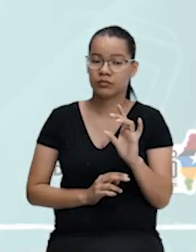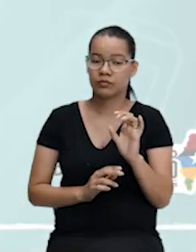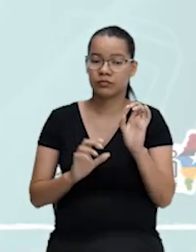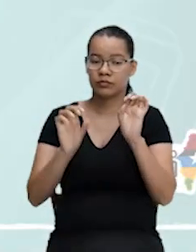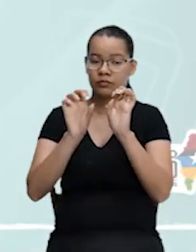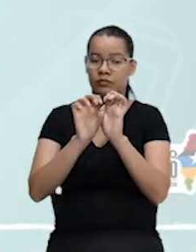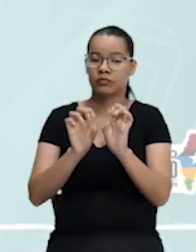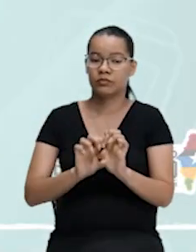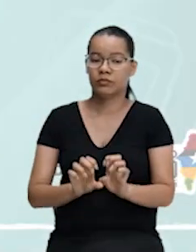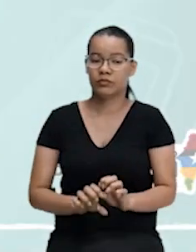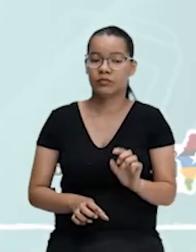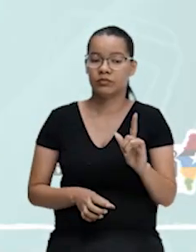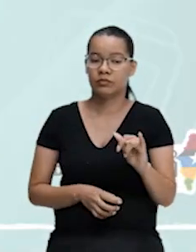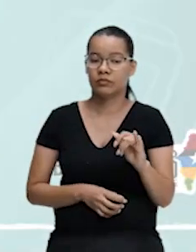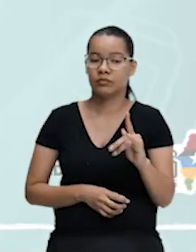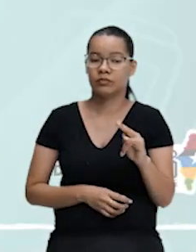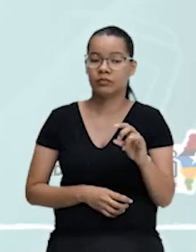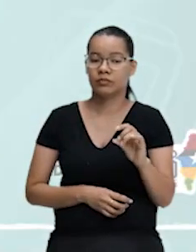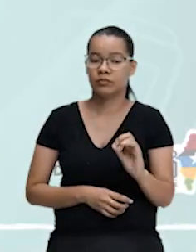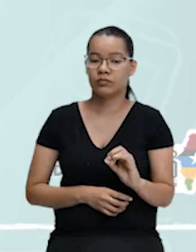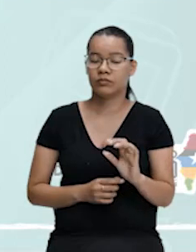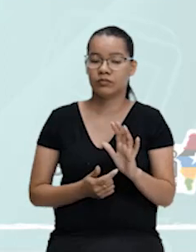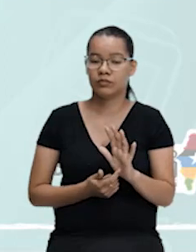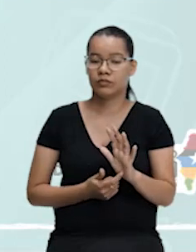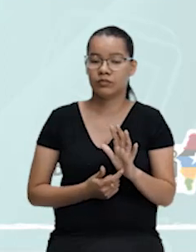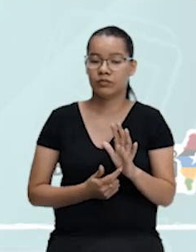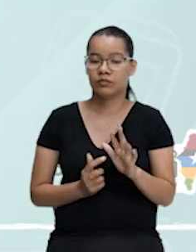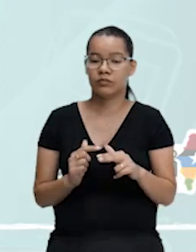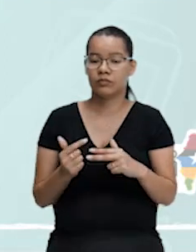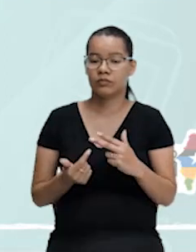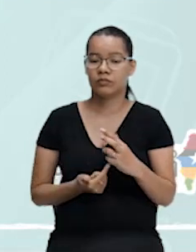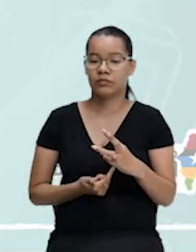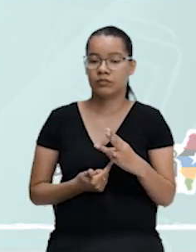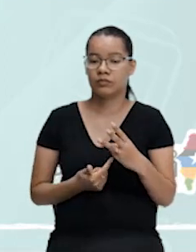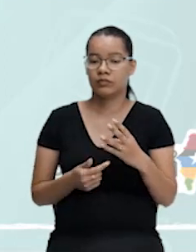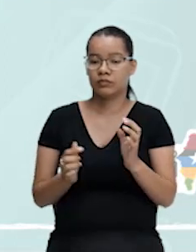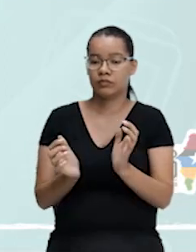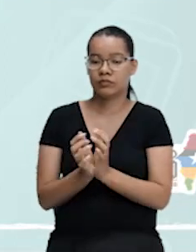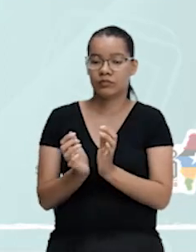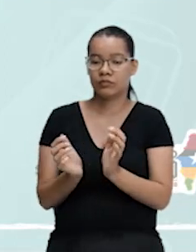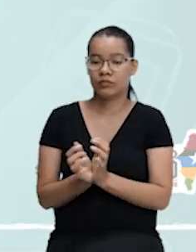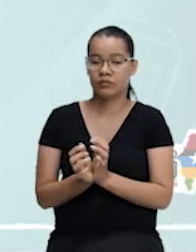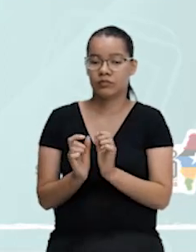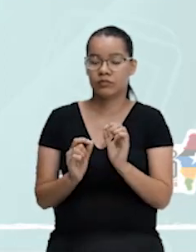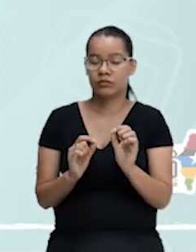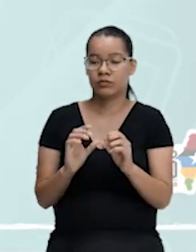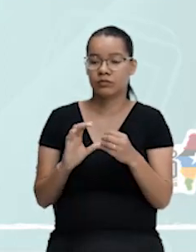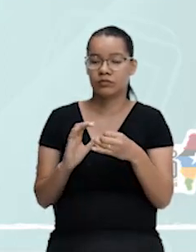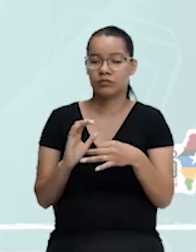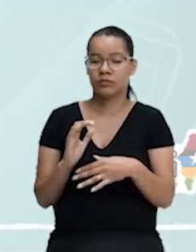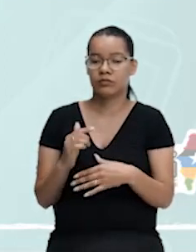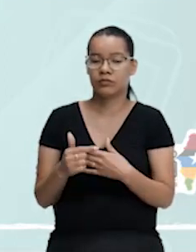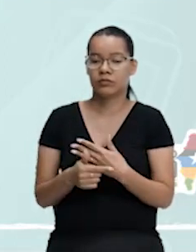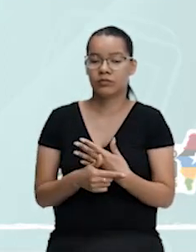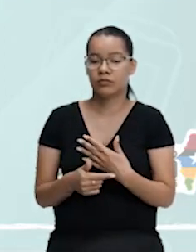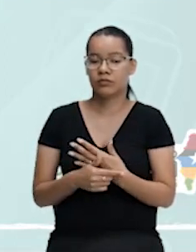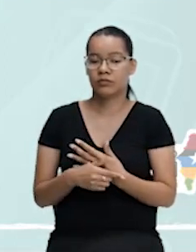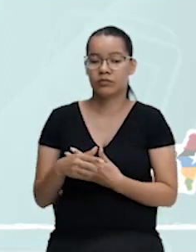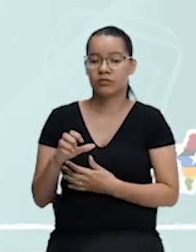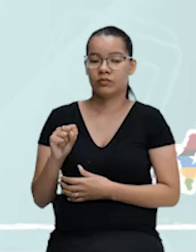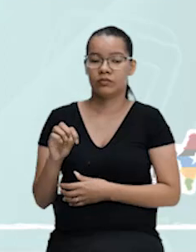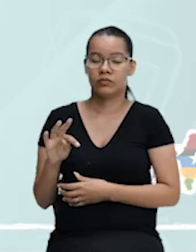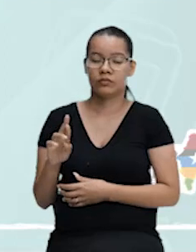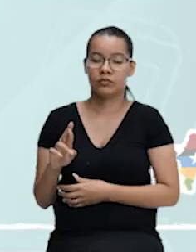do lipídio apresenta 3 grupos ésteres, né, que vão caracterizar a função